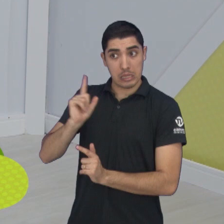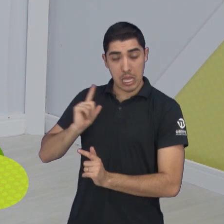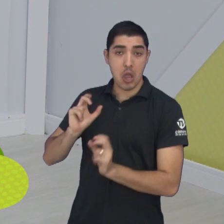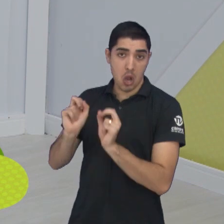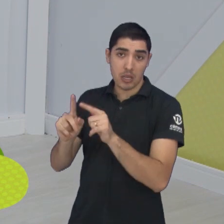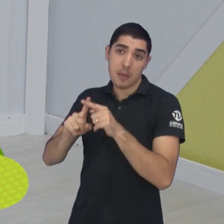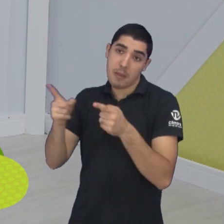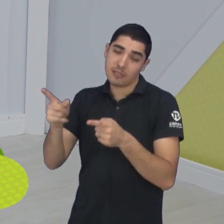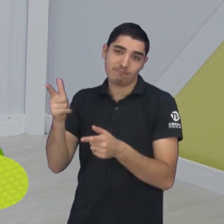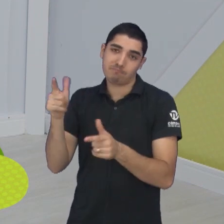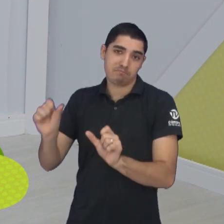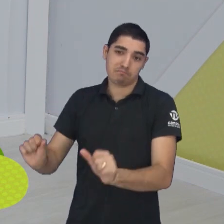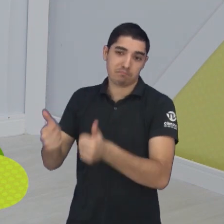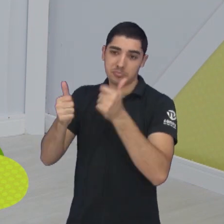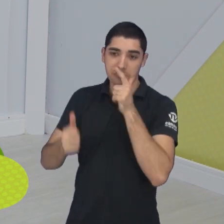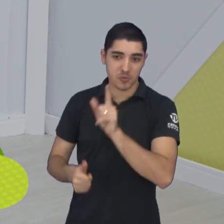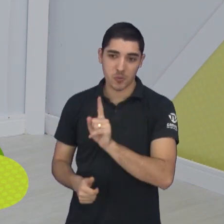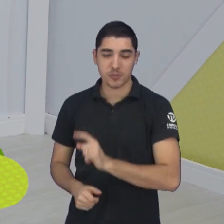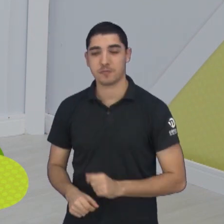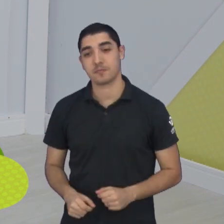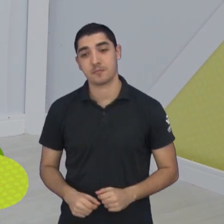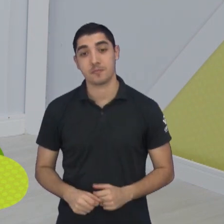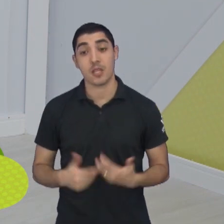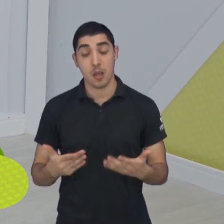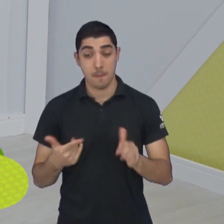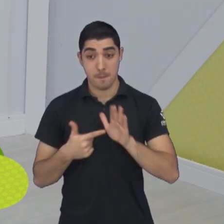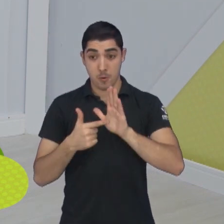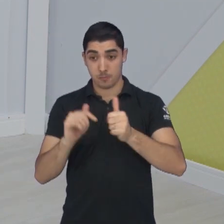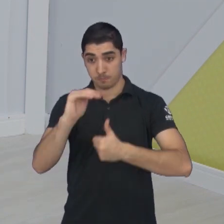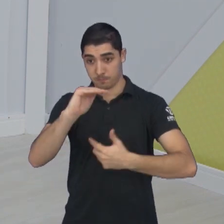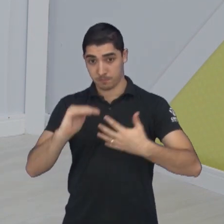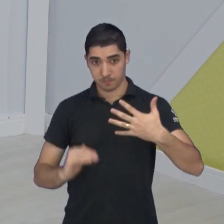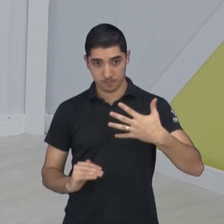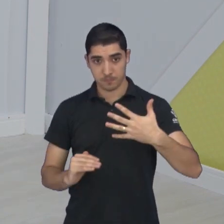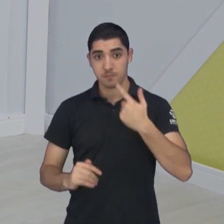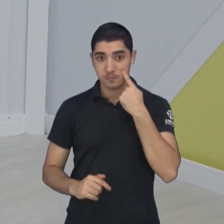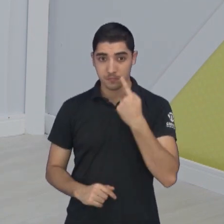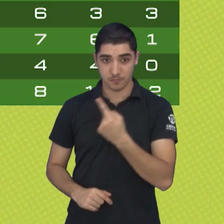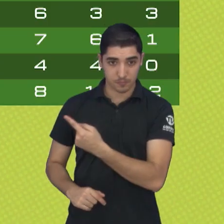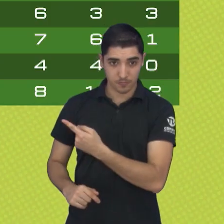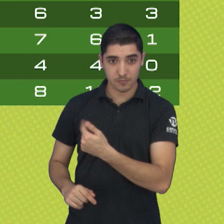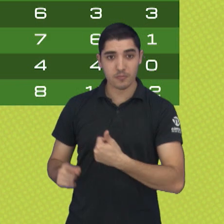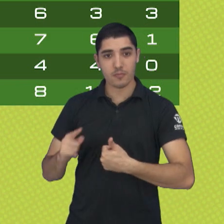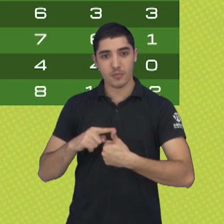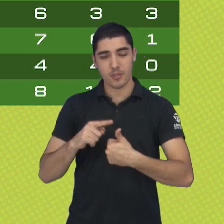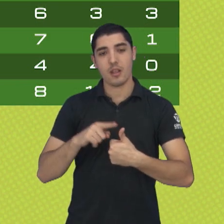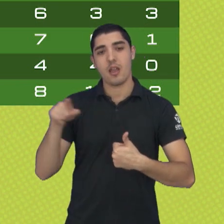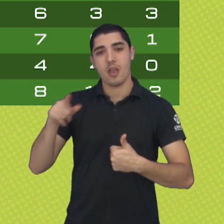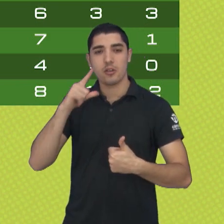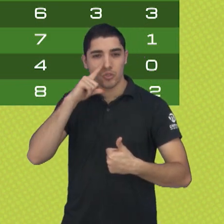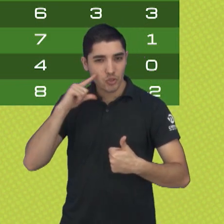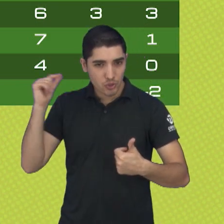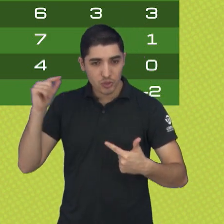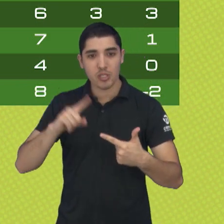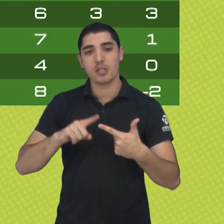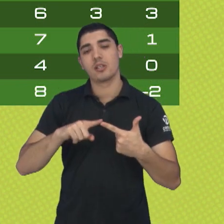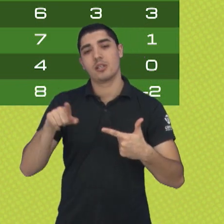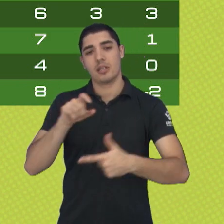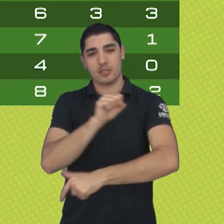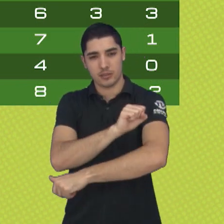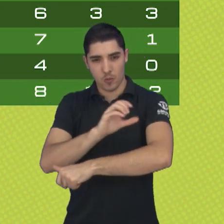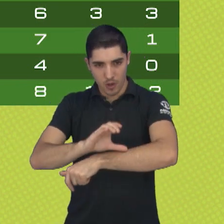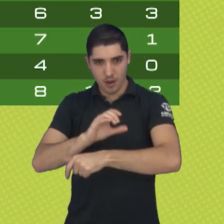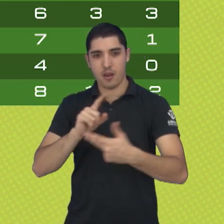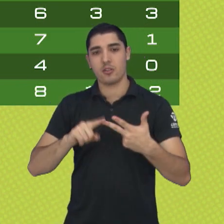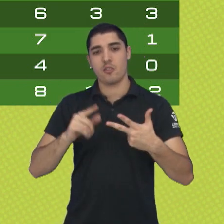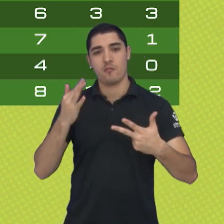dando certo. No pique, Piteco, coloca para a gente a classificação do Sulfitão 2024. 15 de Jaú é líder, seguido pelo São Carlense, Francana,